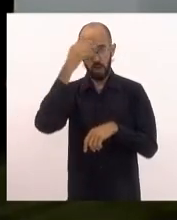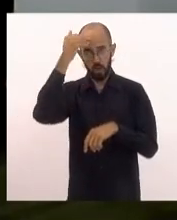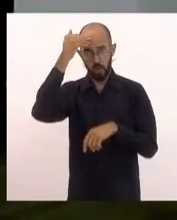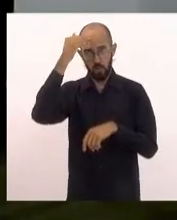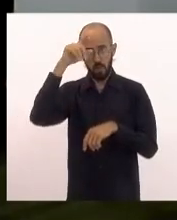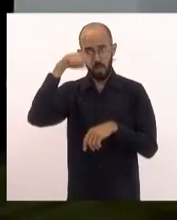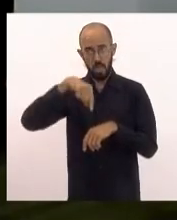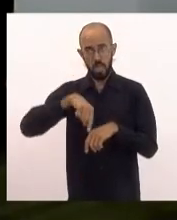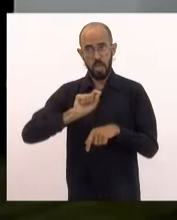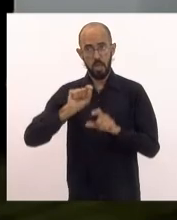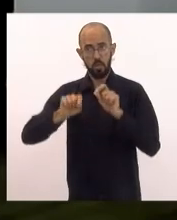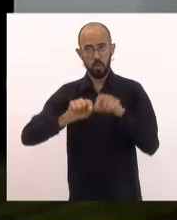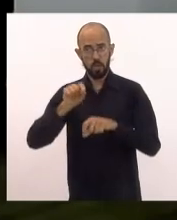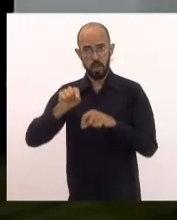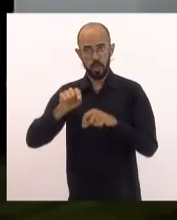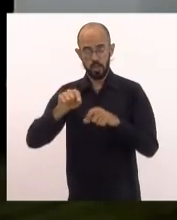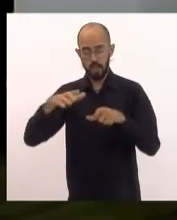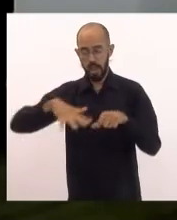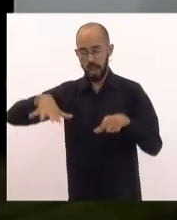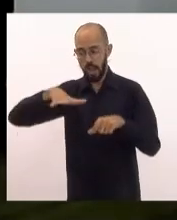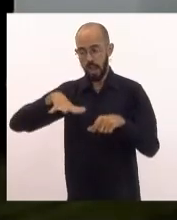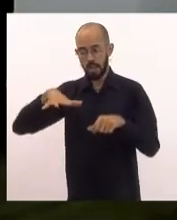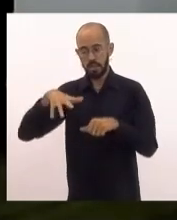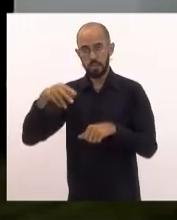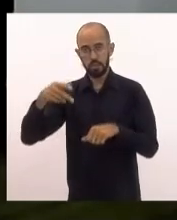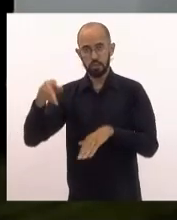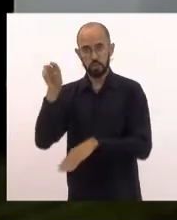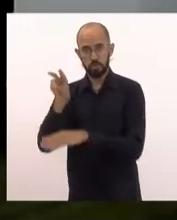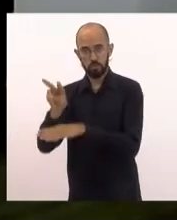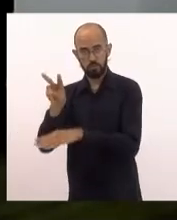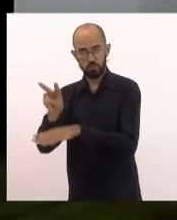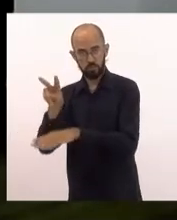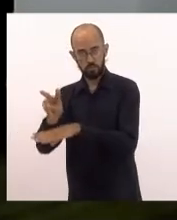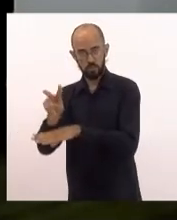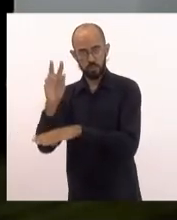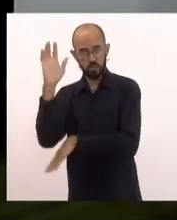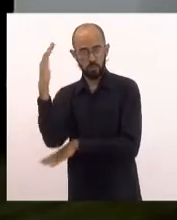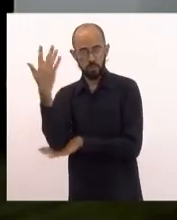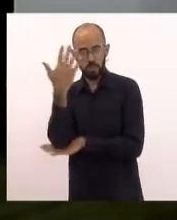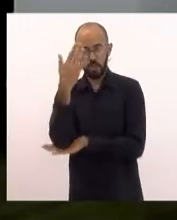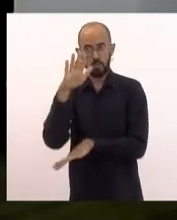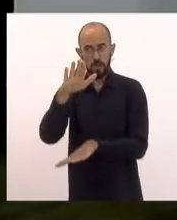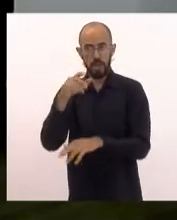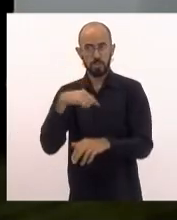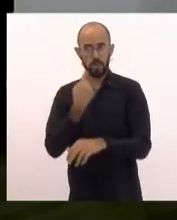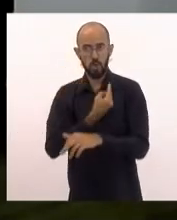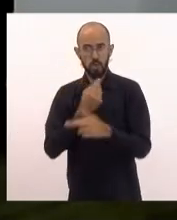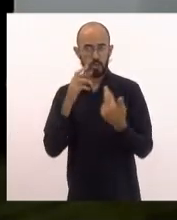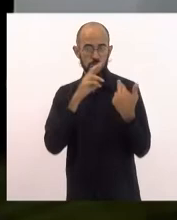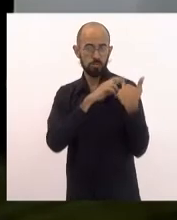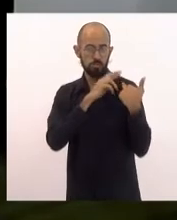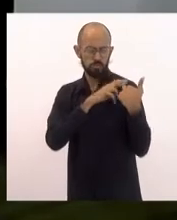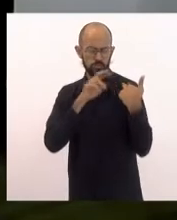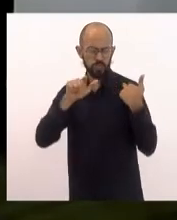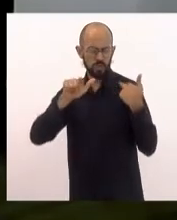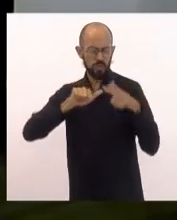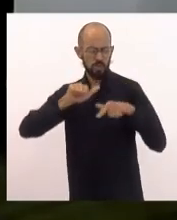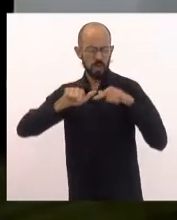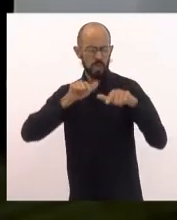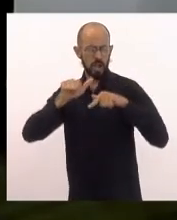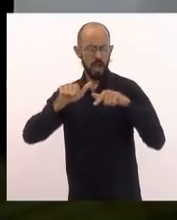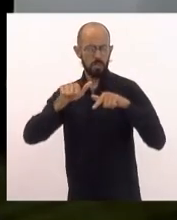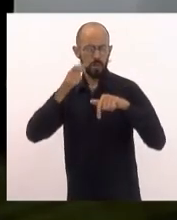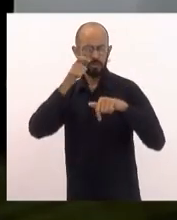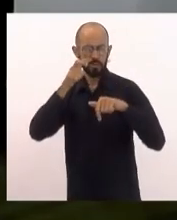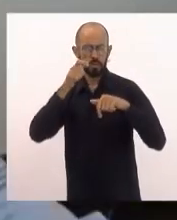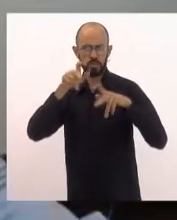APP, Preservação Ambiental. Estamos acompanhando, pois o nosso dever é trabalhar e defender o interesse da população. E